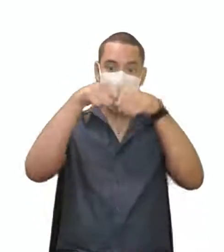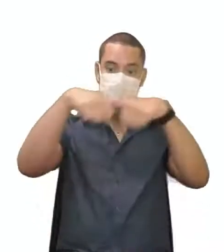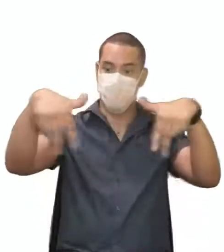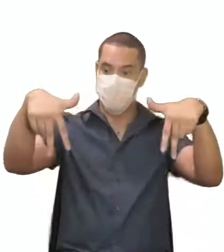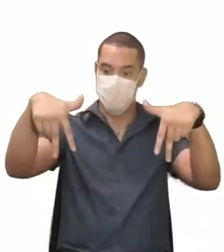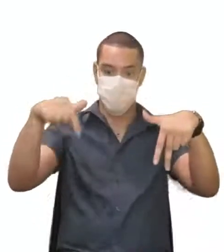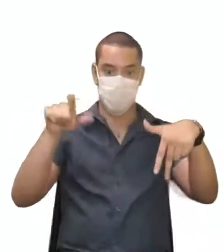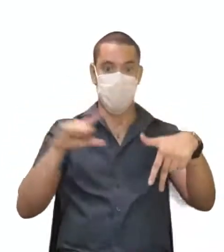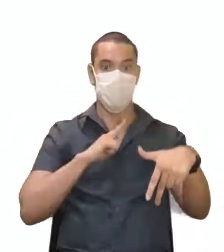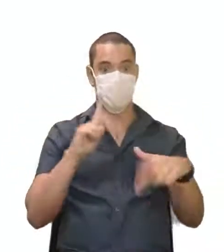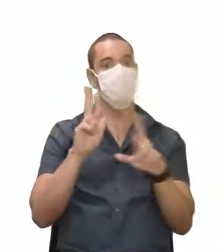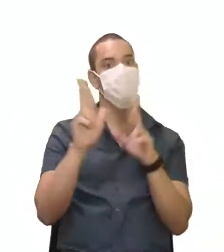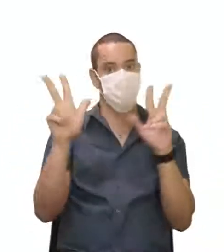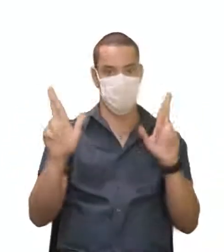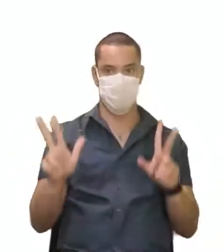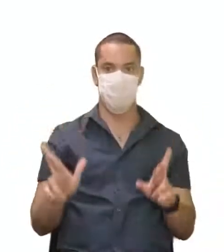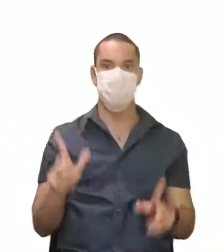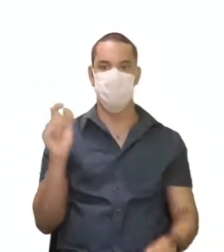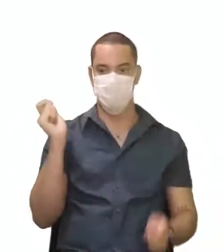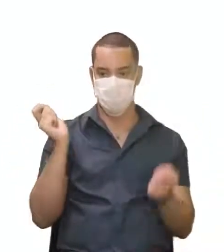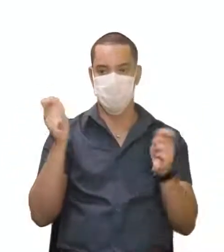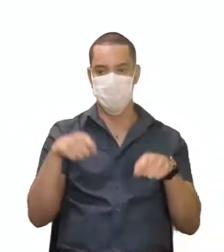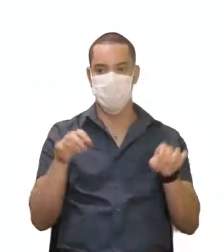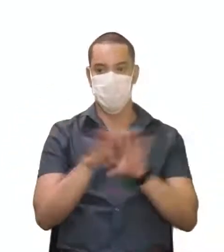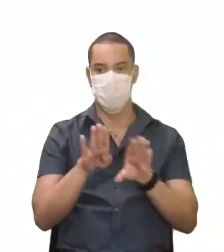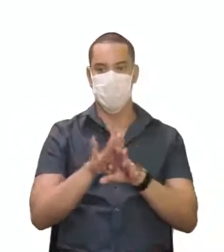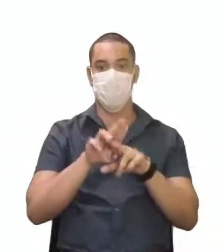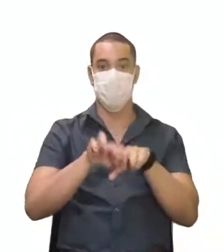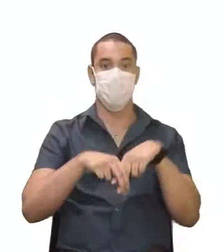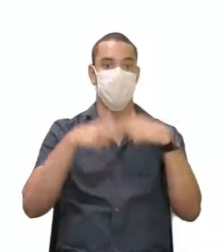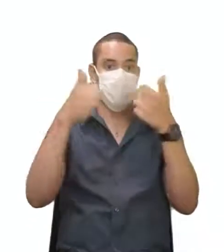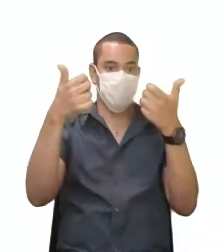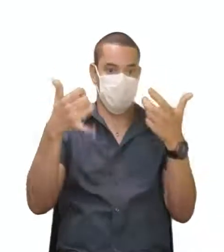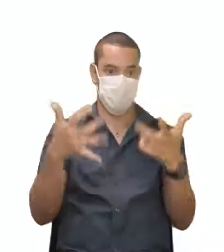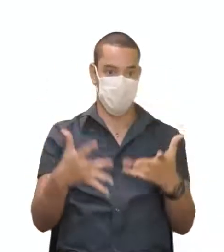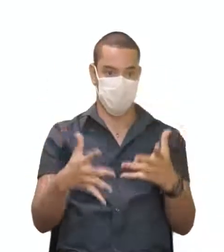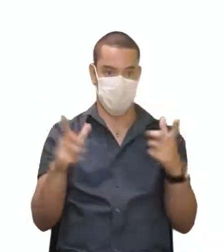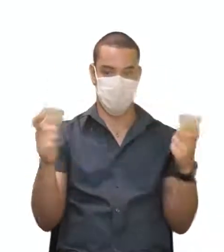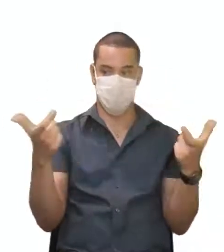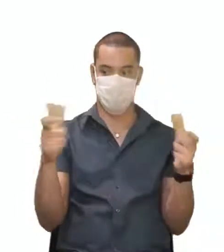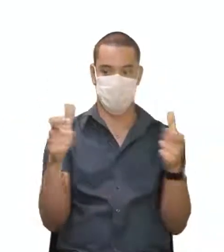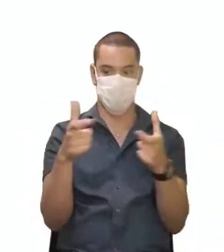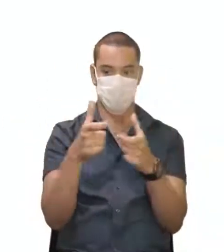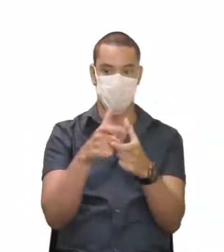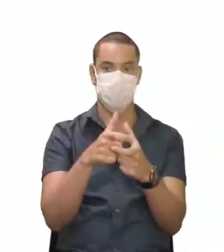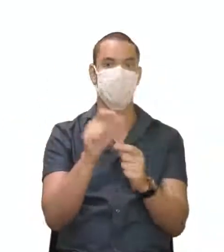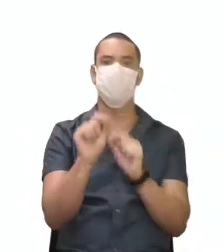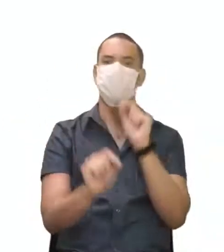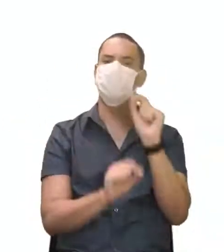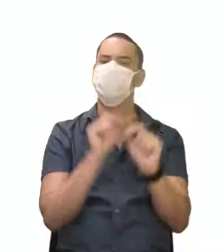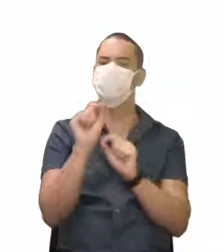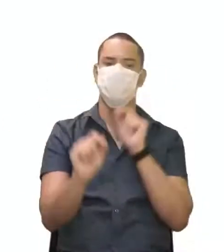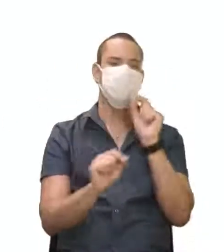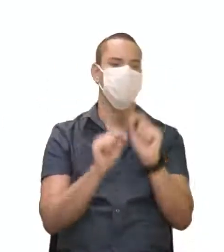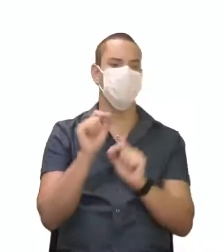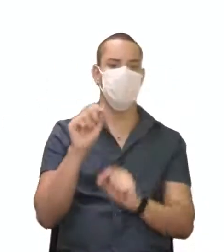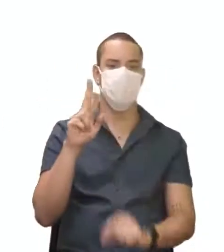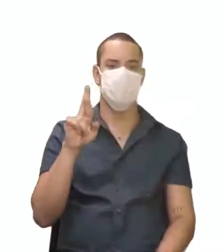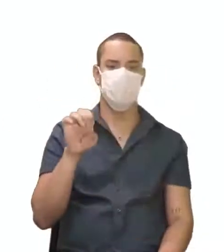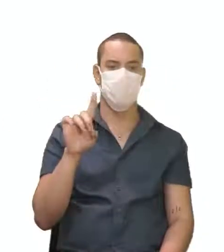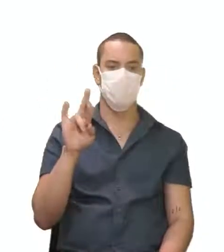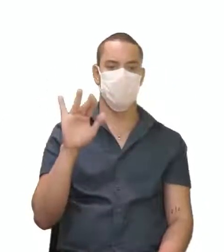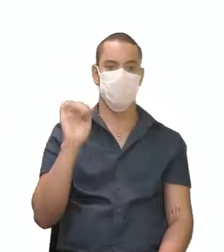2, aí algumas coisas vão ser diferentes, tá bom? Então, quando a gente fala de reducional, quer dizer que está reduzindo. Reduzindo o quê, professora? Em